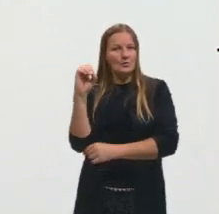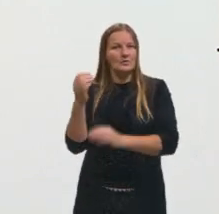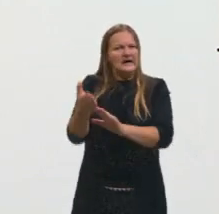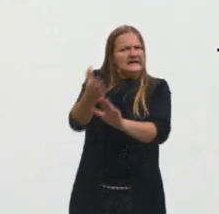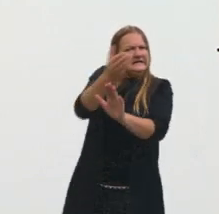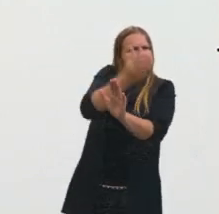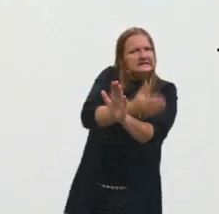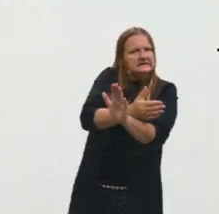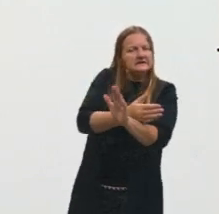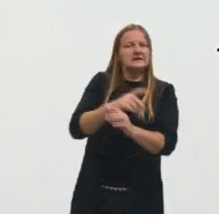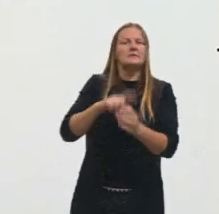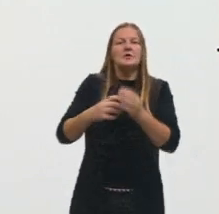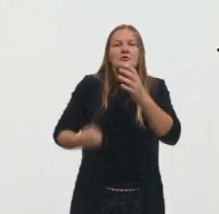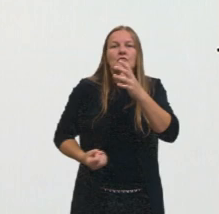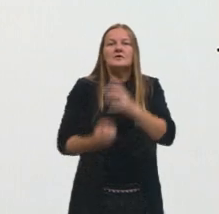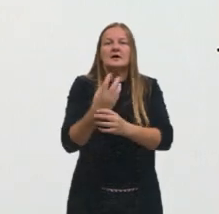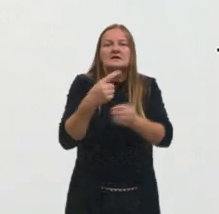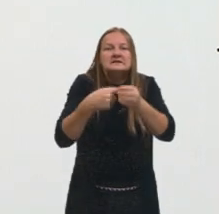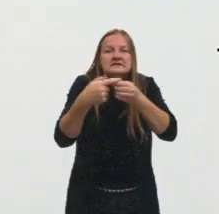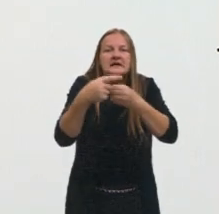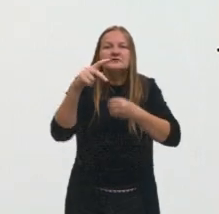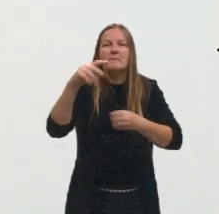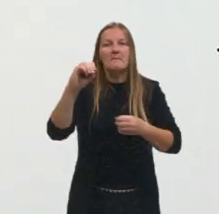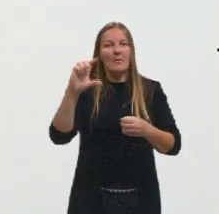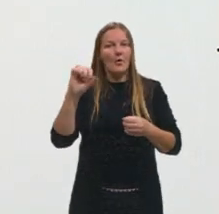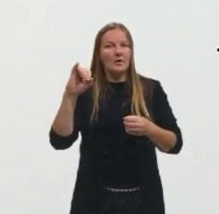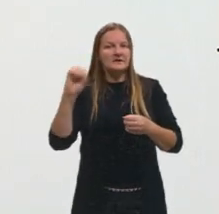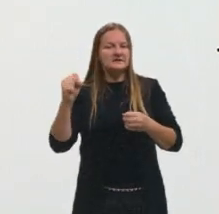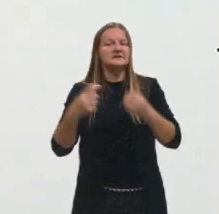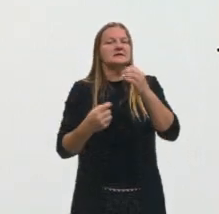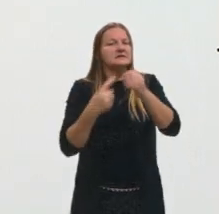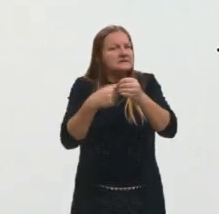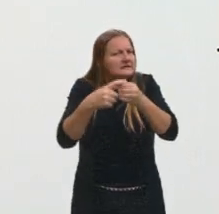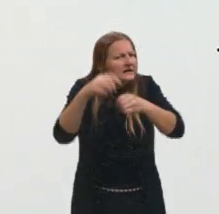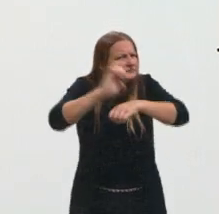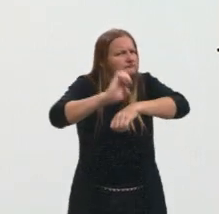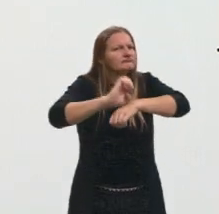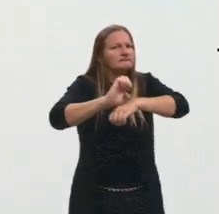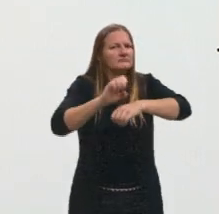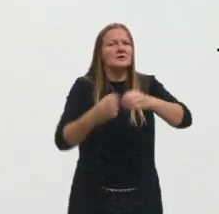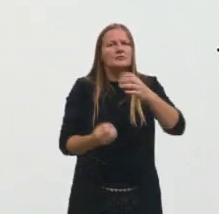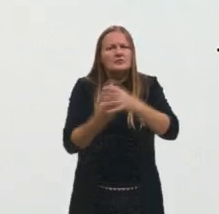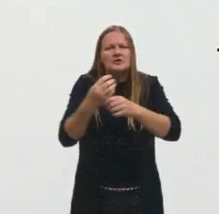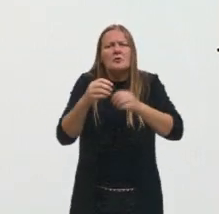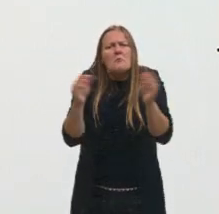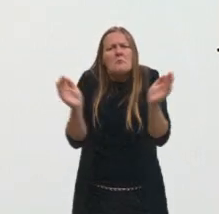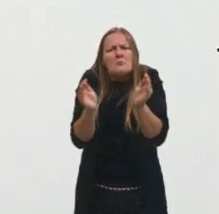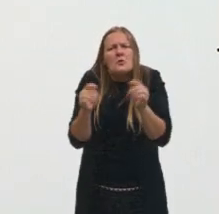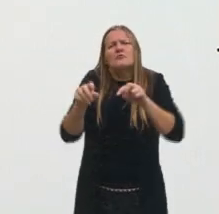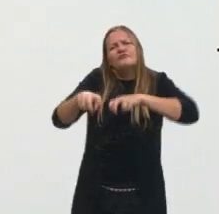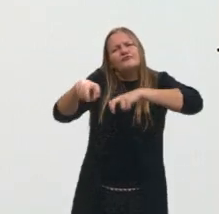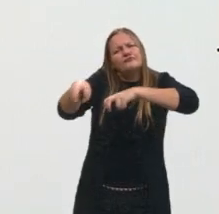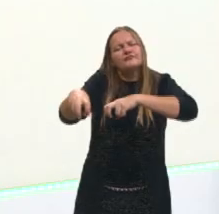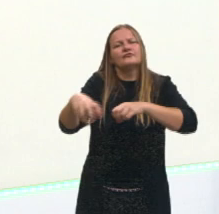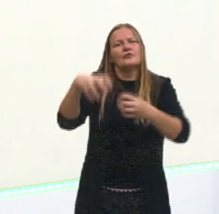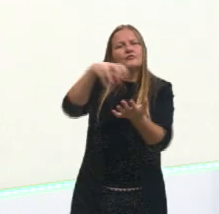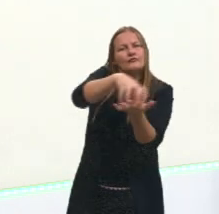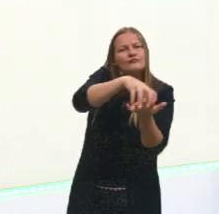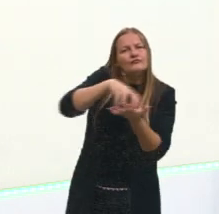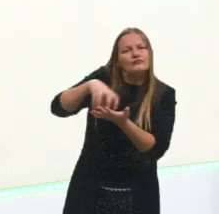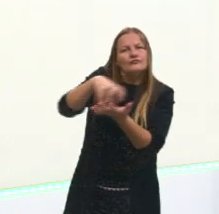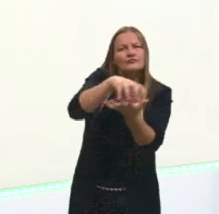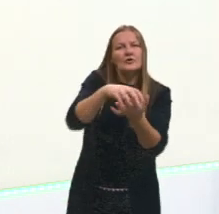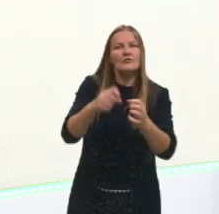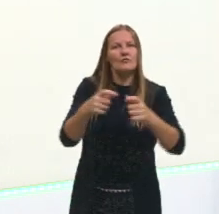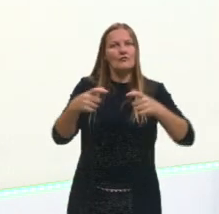vão surgir as Polis vão surgir as cidades-estado tem as pequenas fazendas as pequenas aldeias um crescer